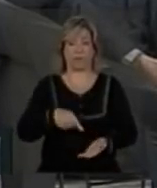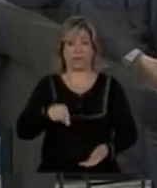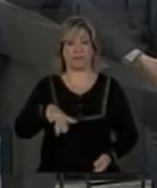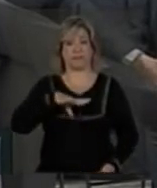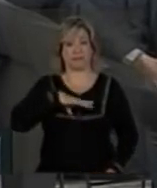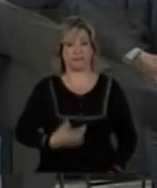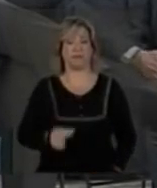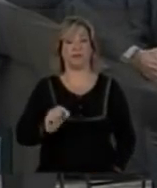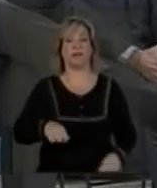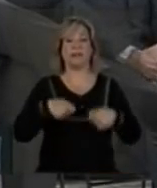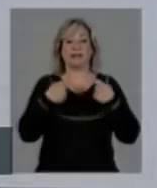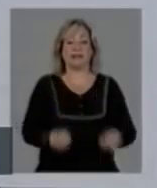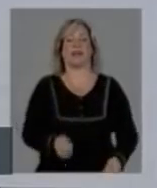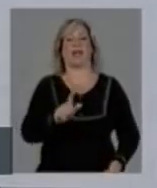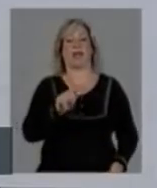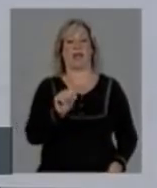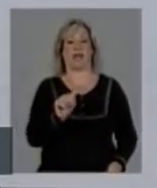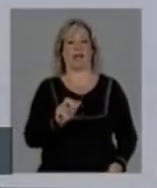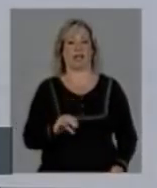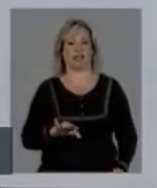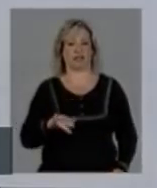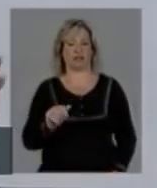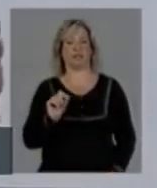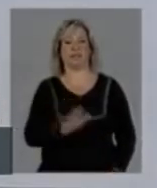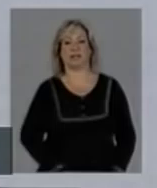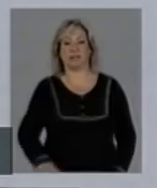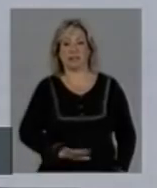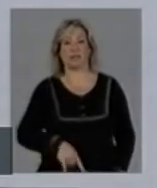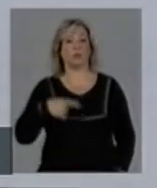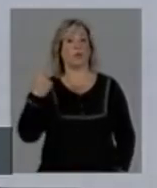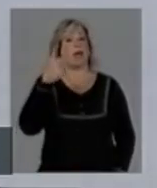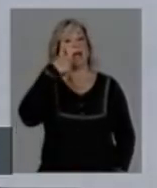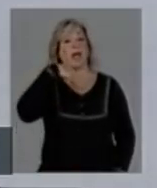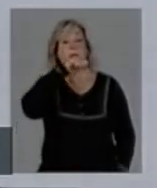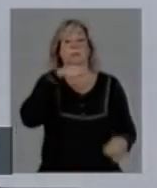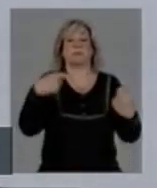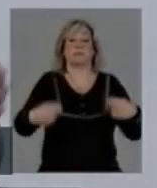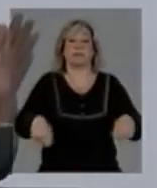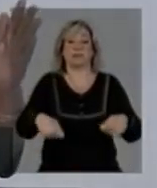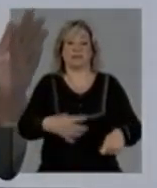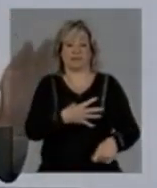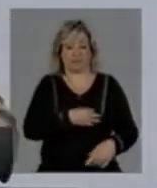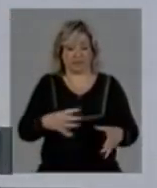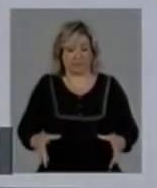de fato, nós sermos uma grande potência. E também cumprir